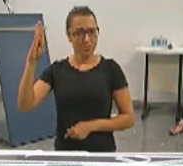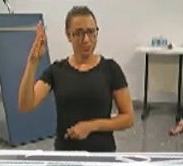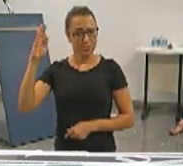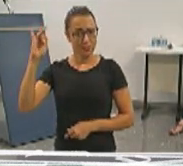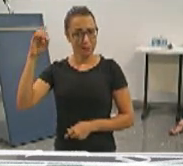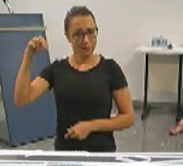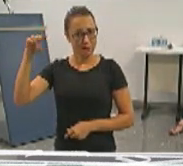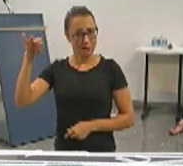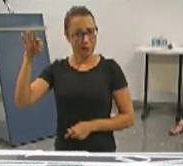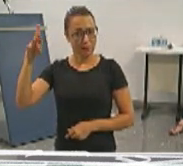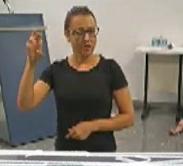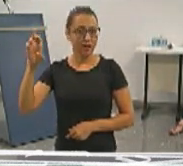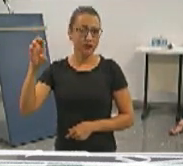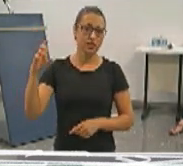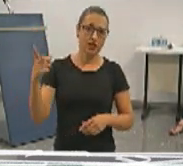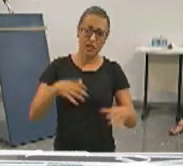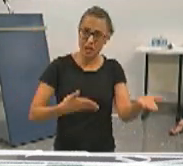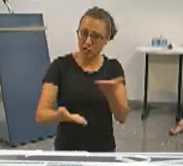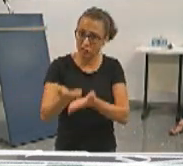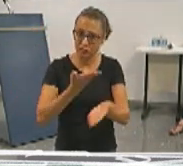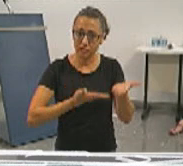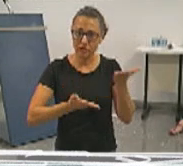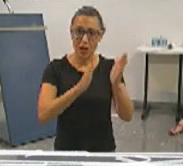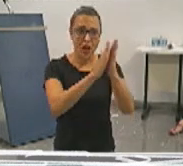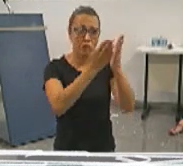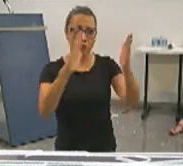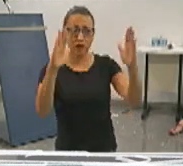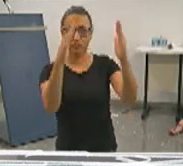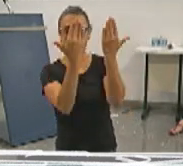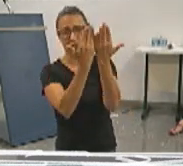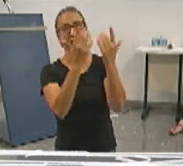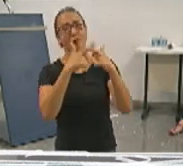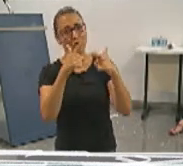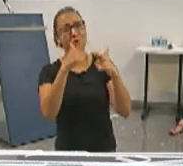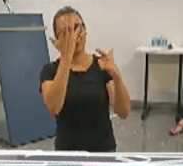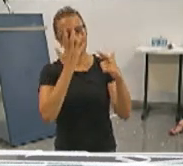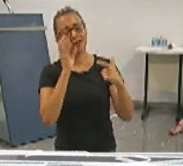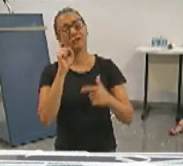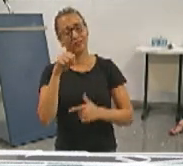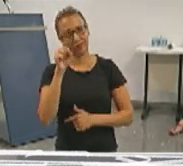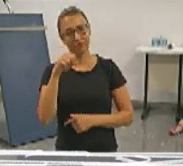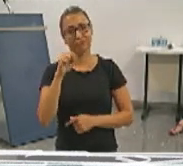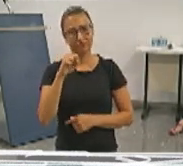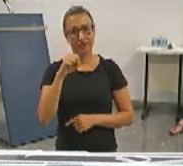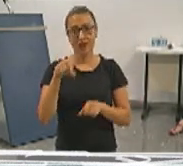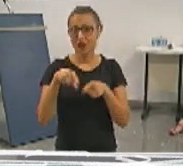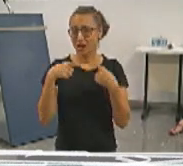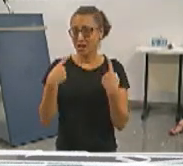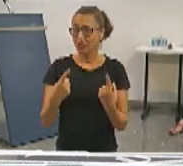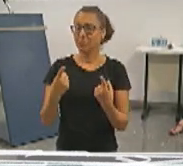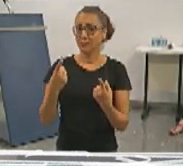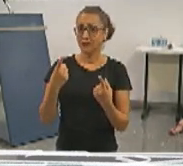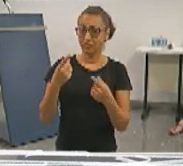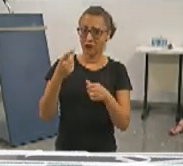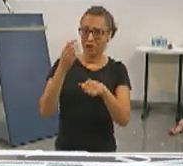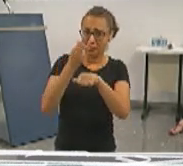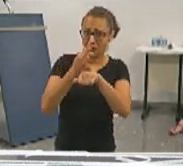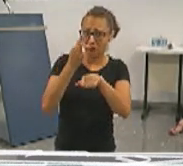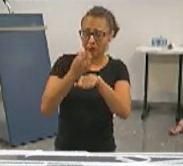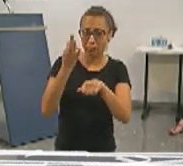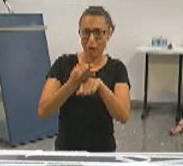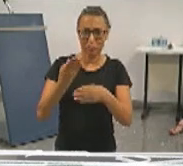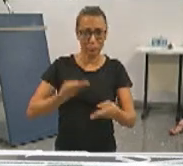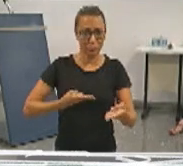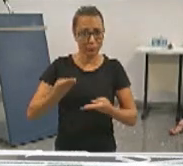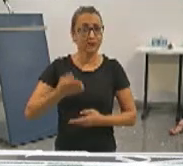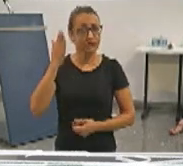órgãos suplementares. A biblioteca fechada é um problema sério. Sabemos da falta de servidores,